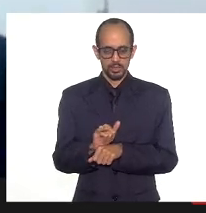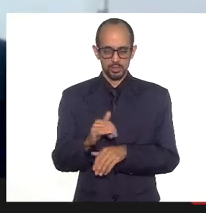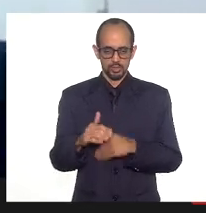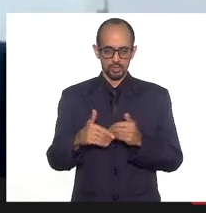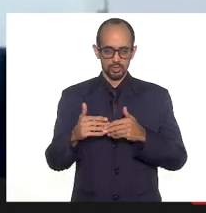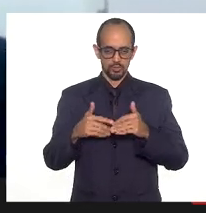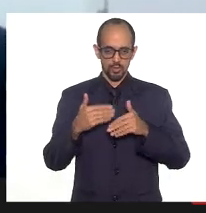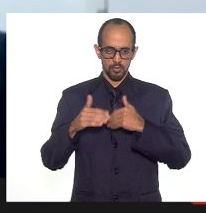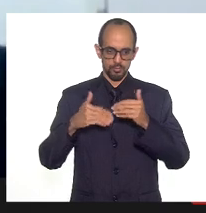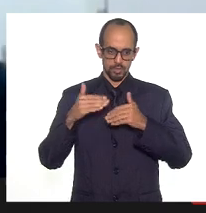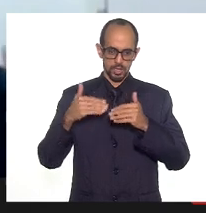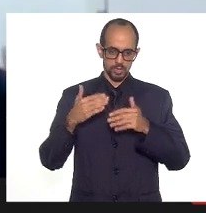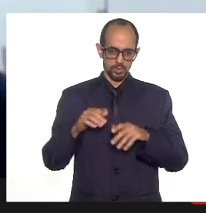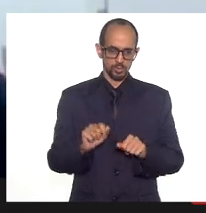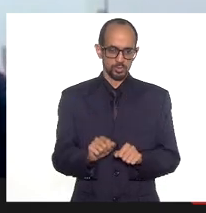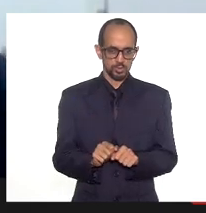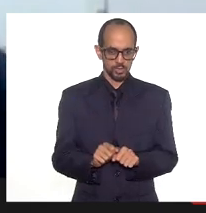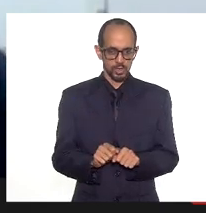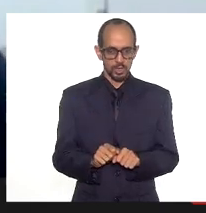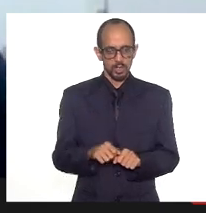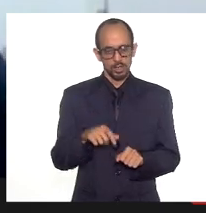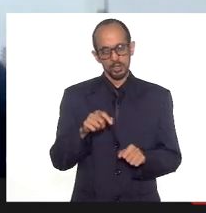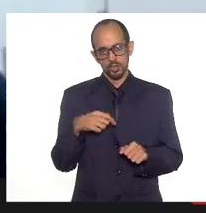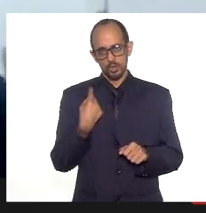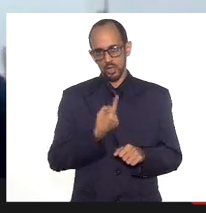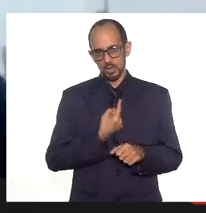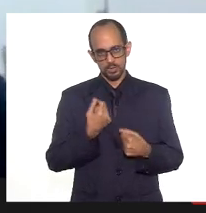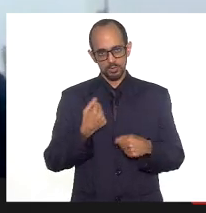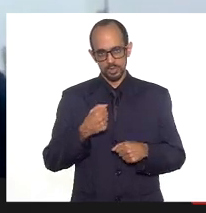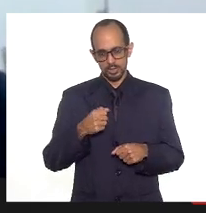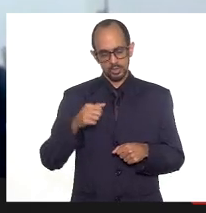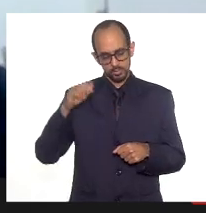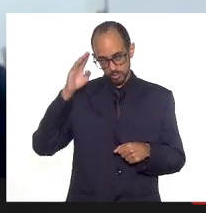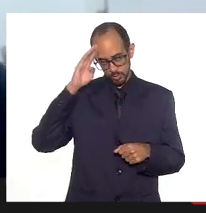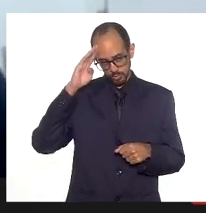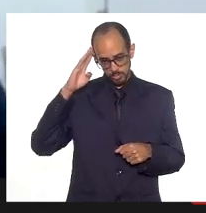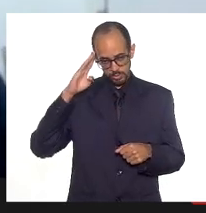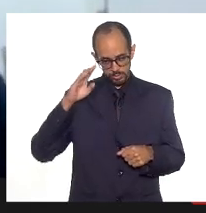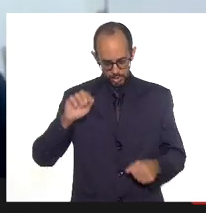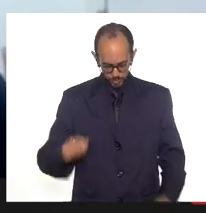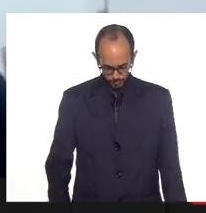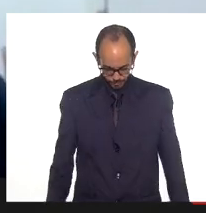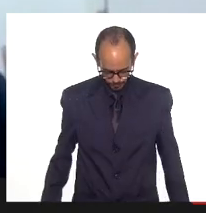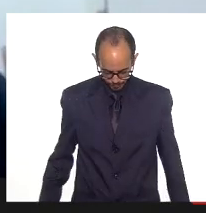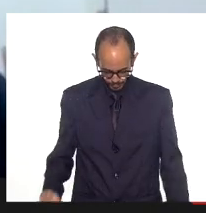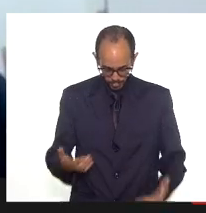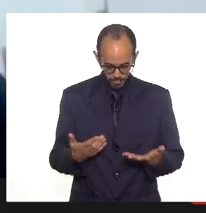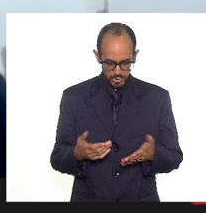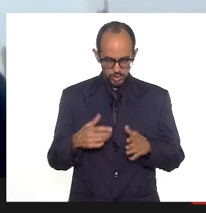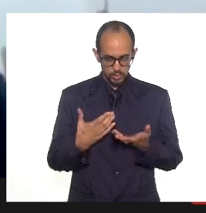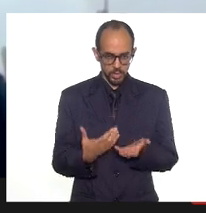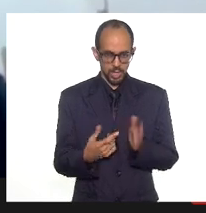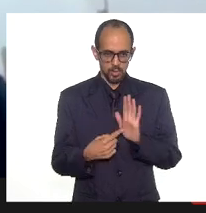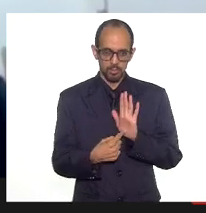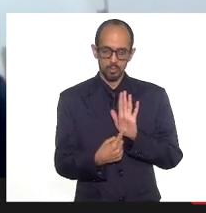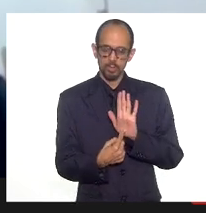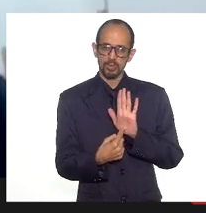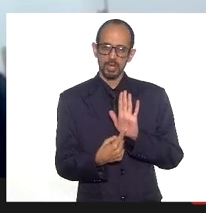gente tem que ter foco no plano, porque se a gente priorizar tudo, a gente não priorizou nada, né? Mas aí eu vou destacar aqui dois pontos principais,